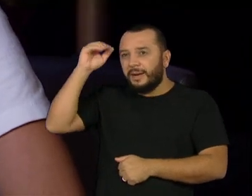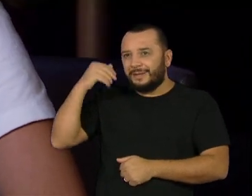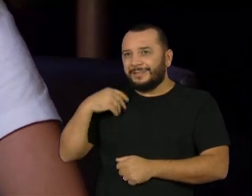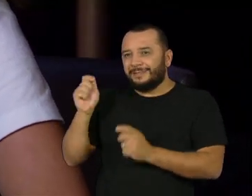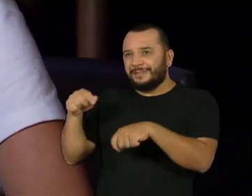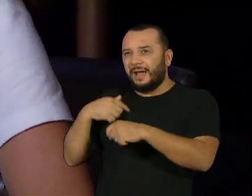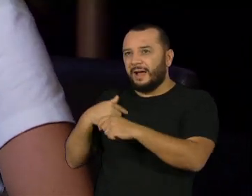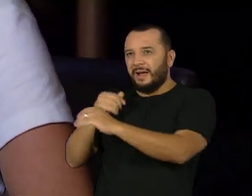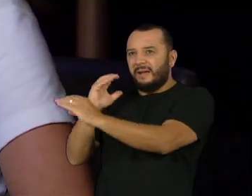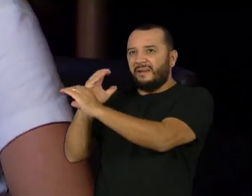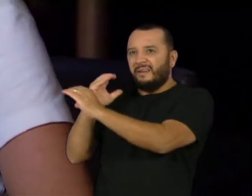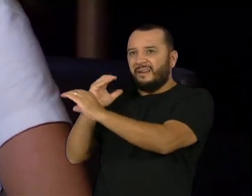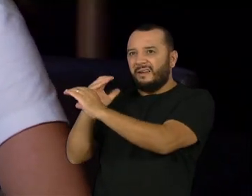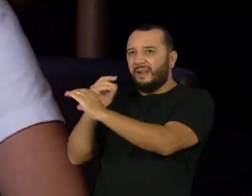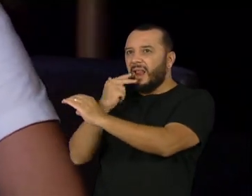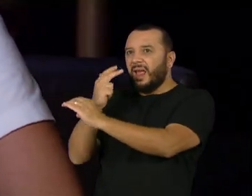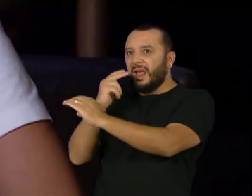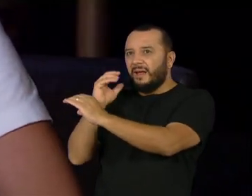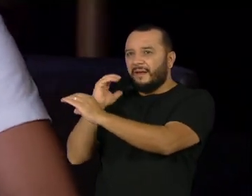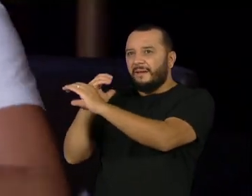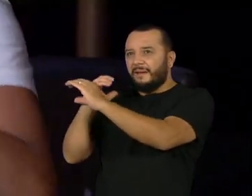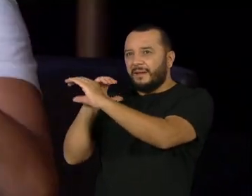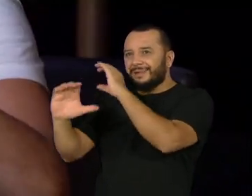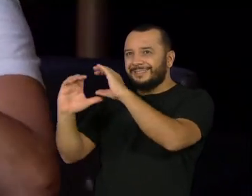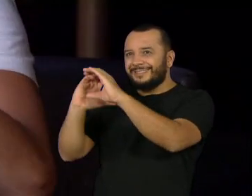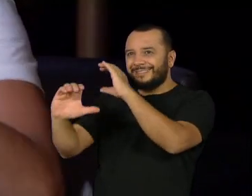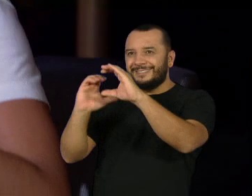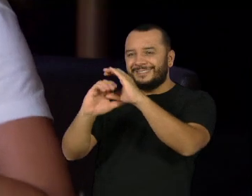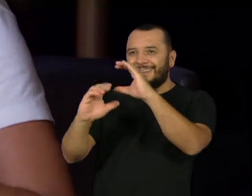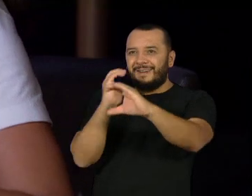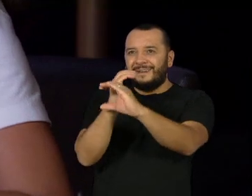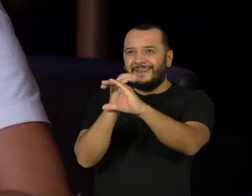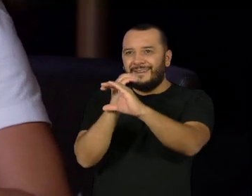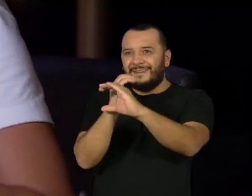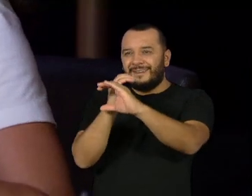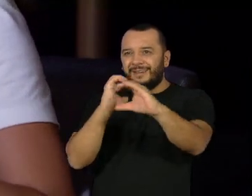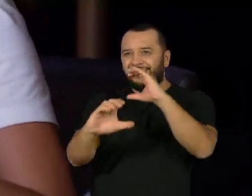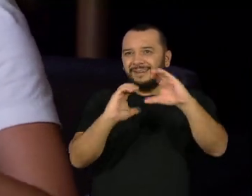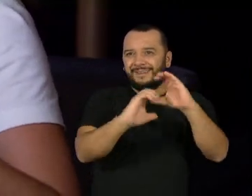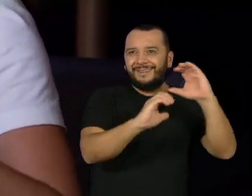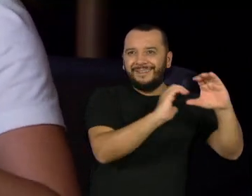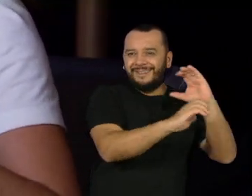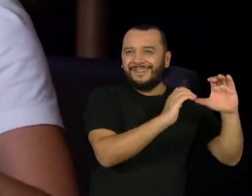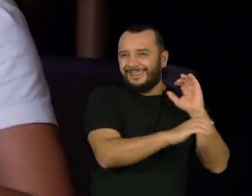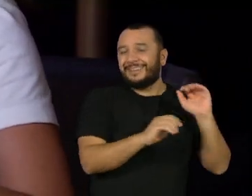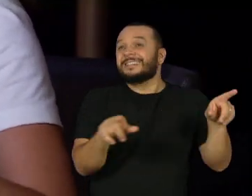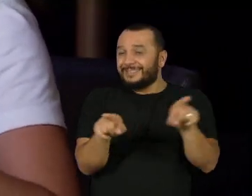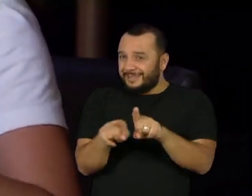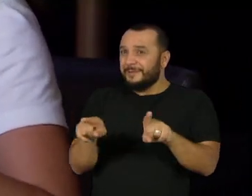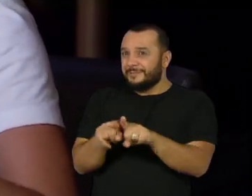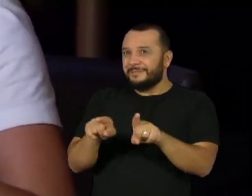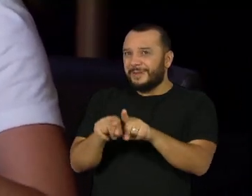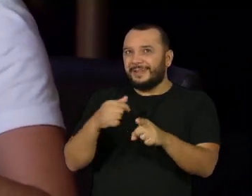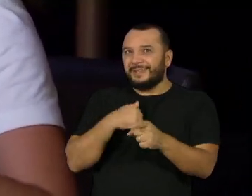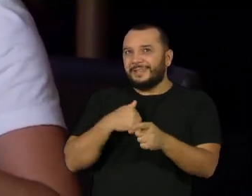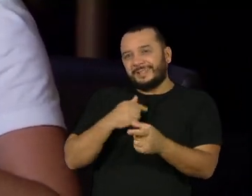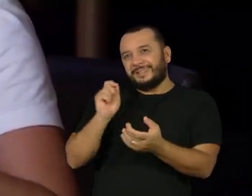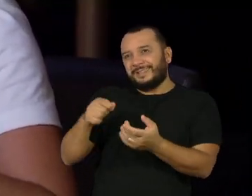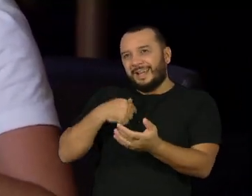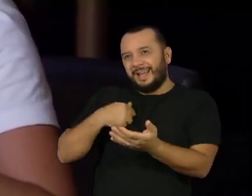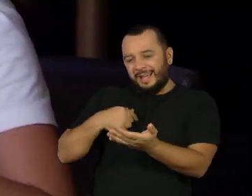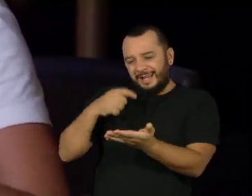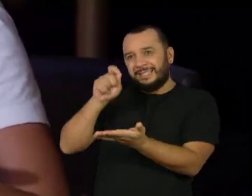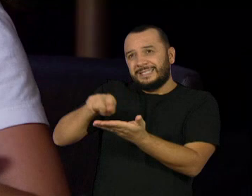E acho que, às vezes, a gente pode passar entre esses códigos, a gente pode mudar a língua, inverter ela, escrever nas páginas ao redor do papel, fazer